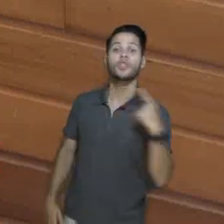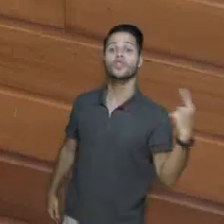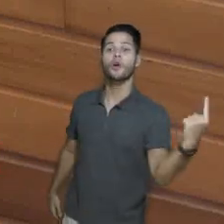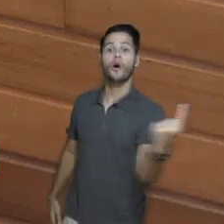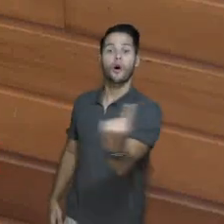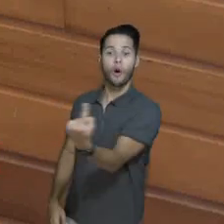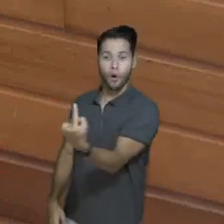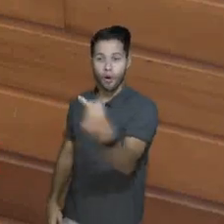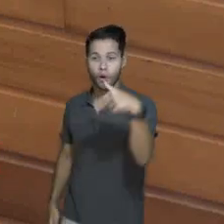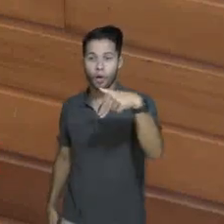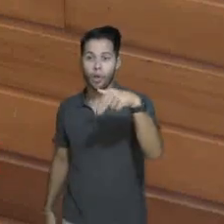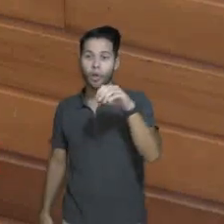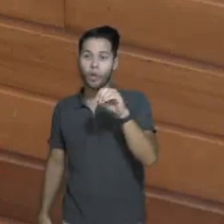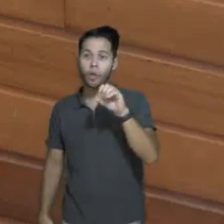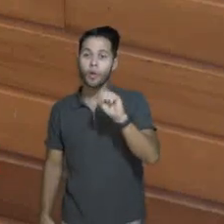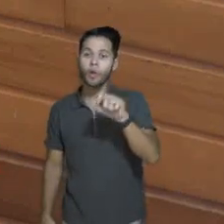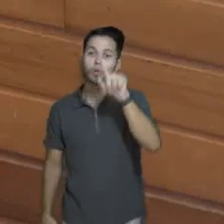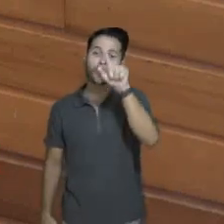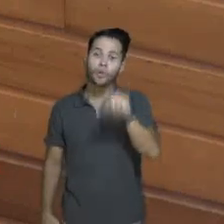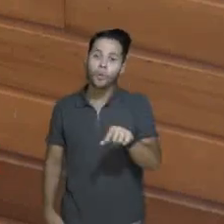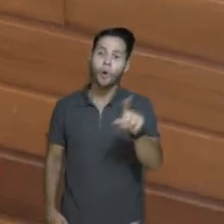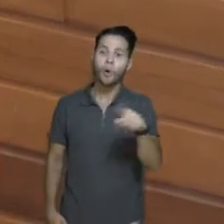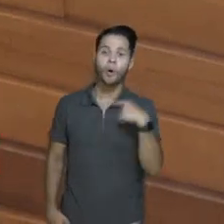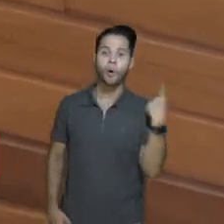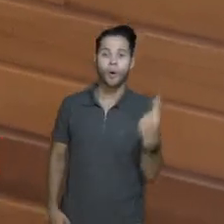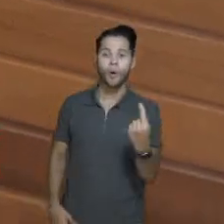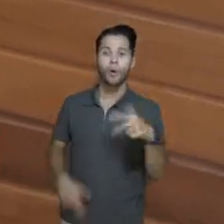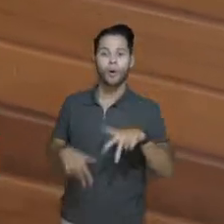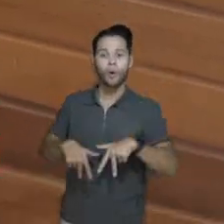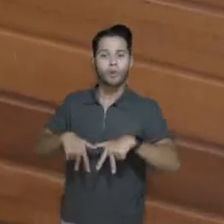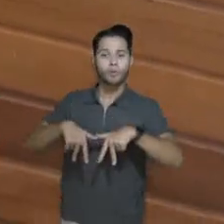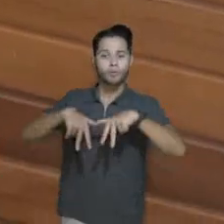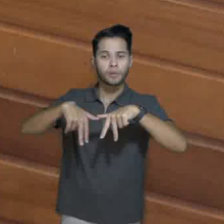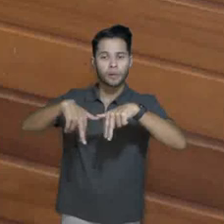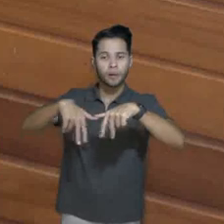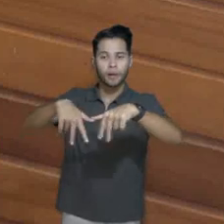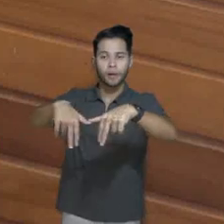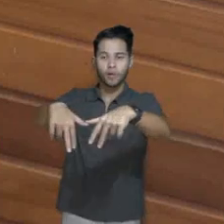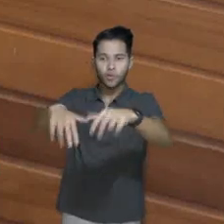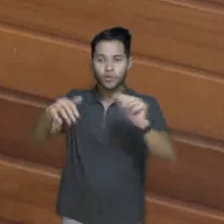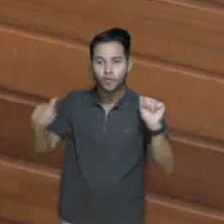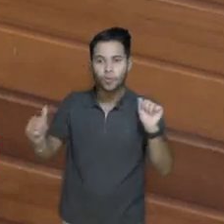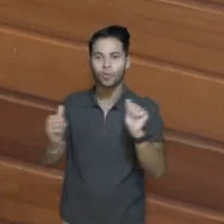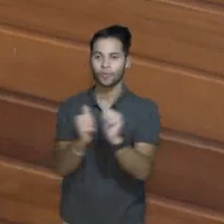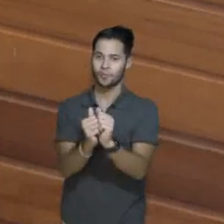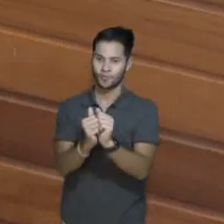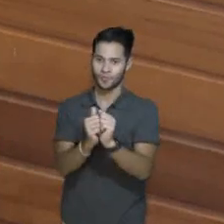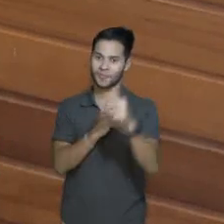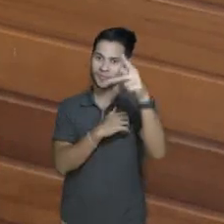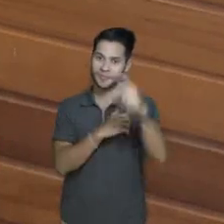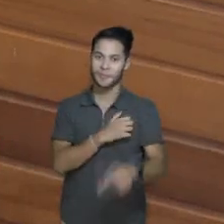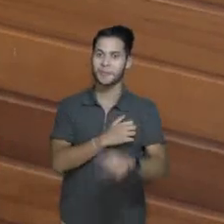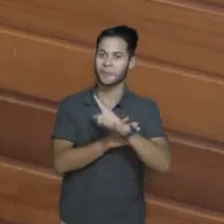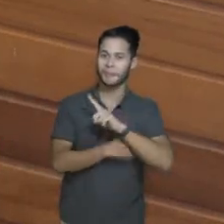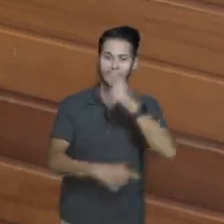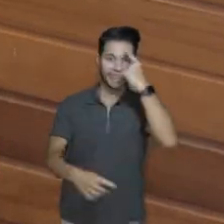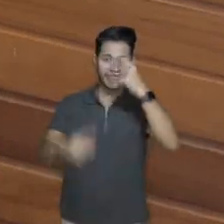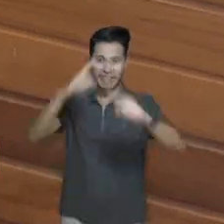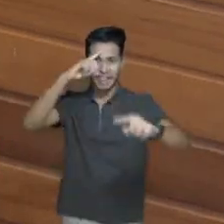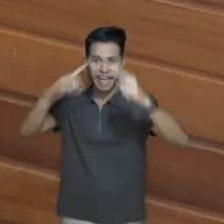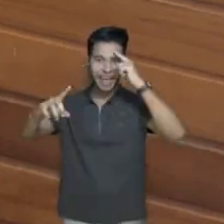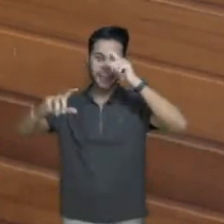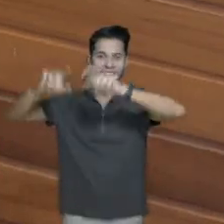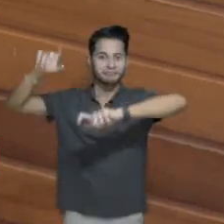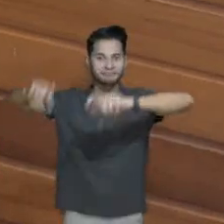gente dá as mãos a gente caminha junto esse projeto é de todos aqui tem muita ideia de uma galera uns